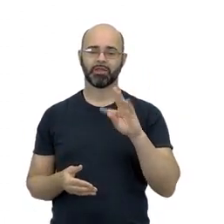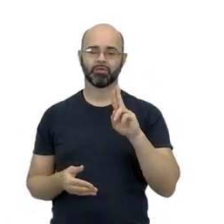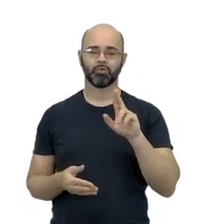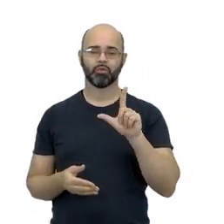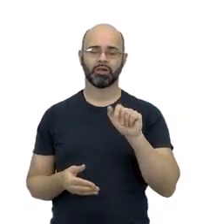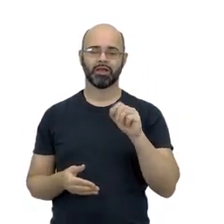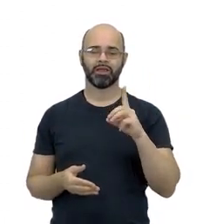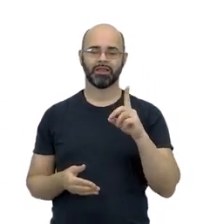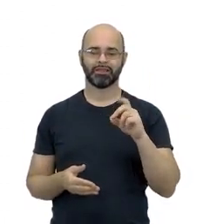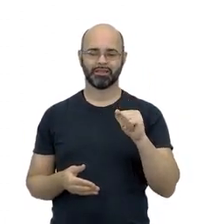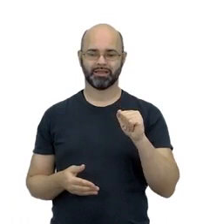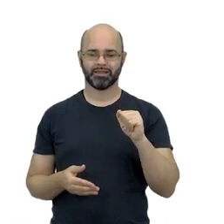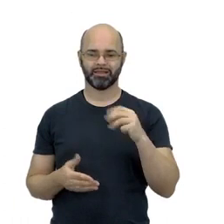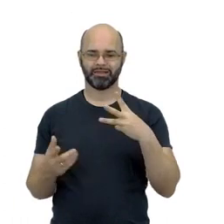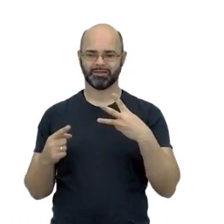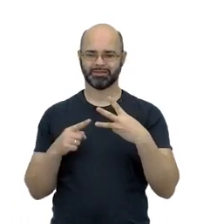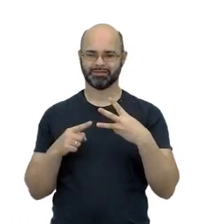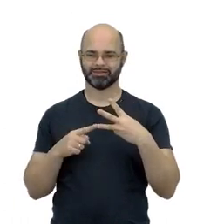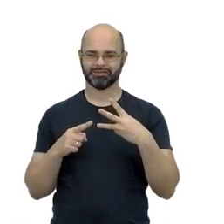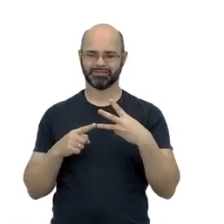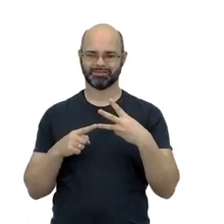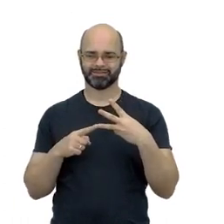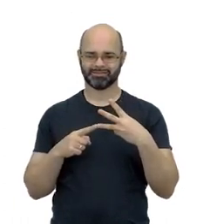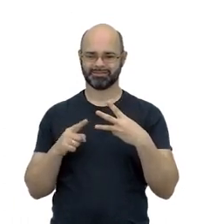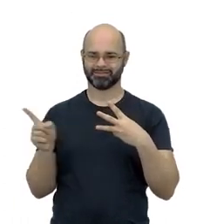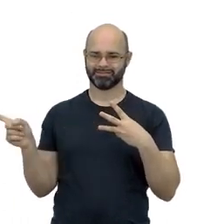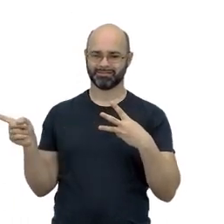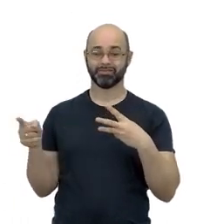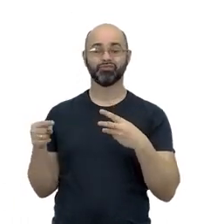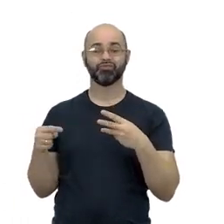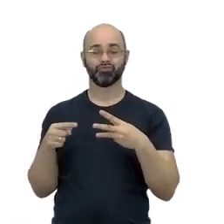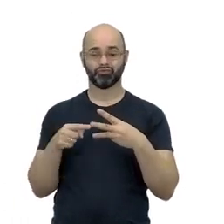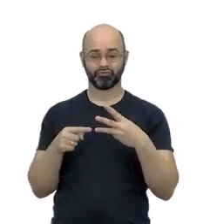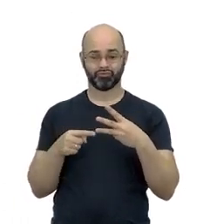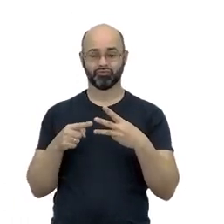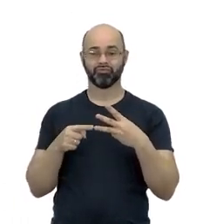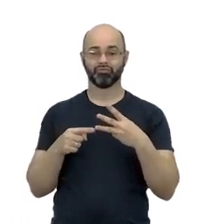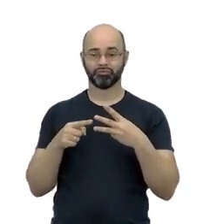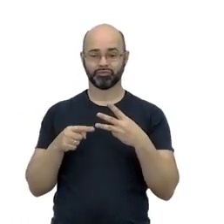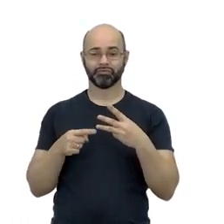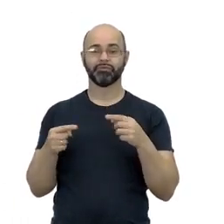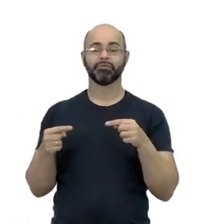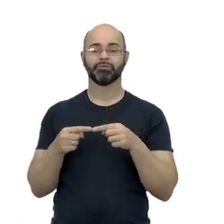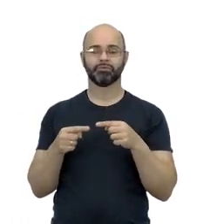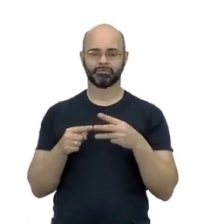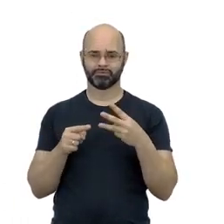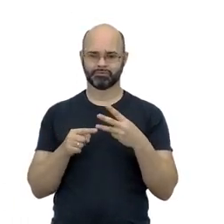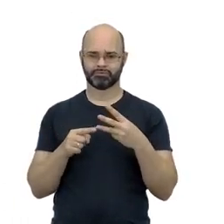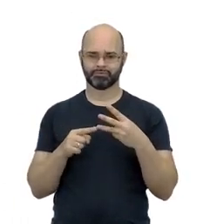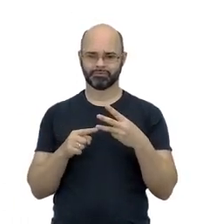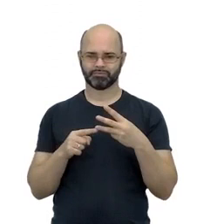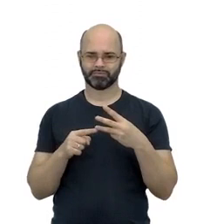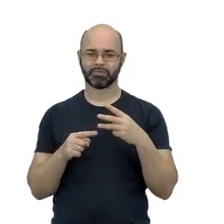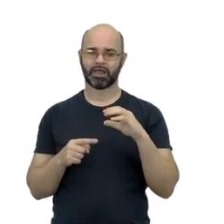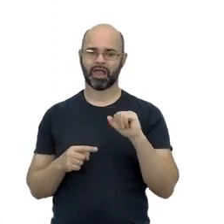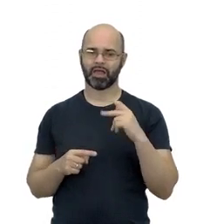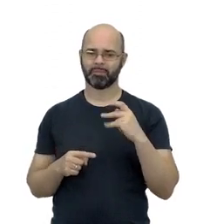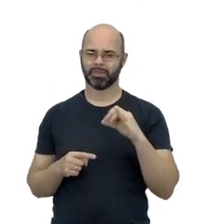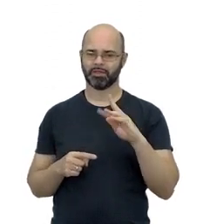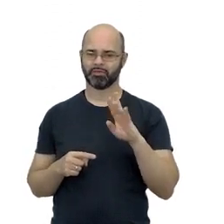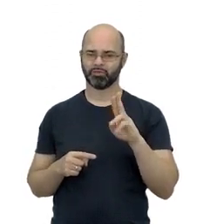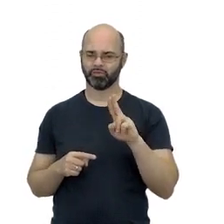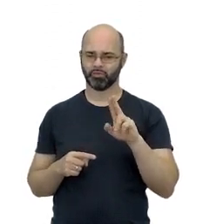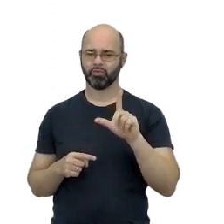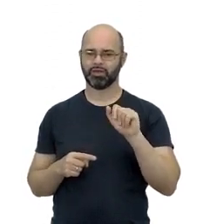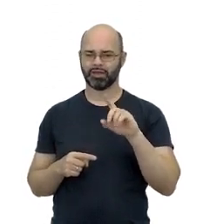de leitura que eu botei aí na tela do slide, né? A leitura capitulada, como o próprio nome indica, é aquela leitura que a gente vai fazendo